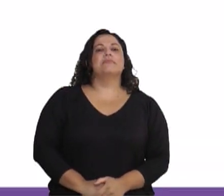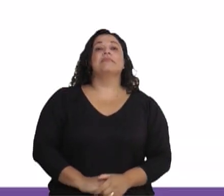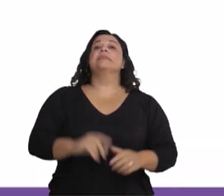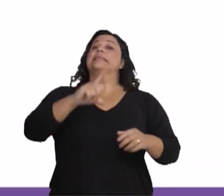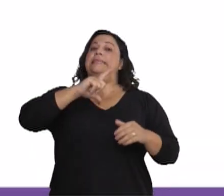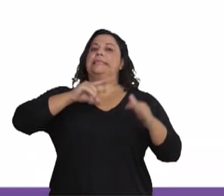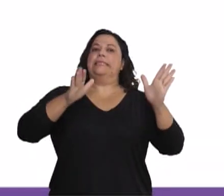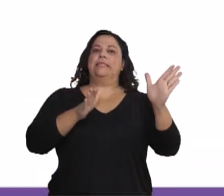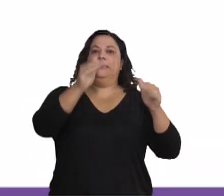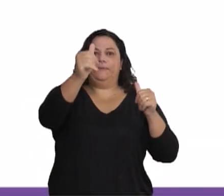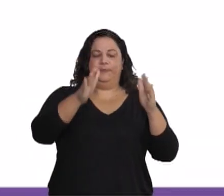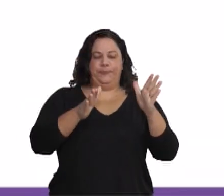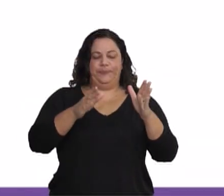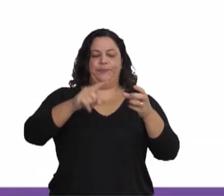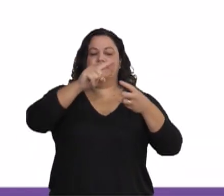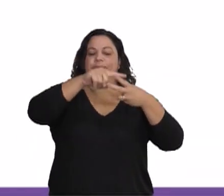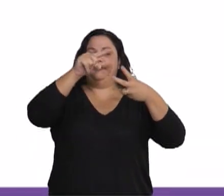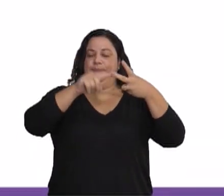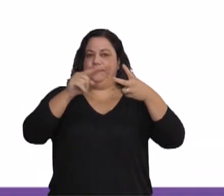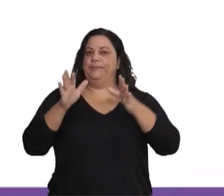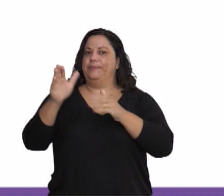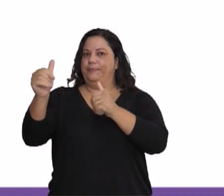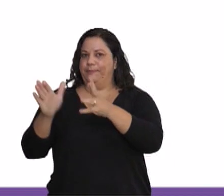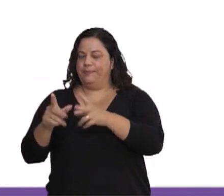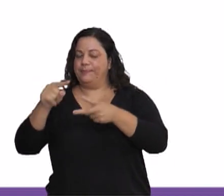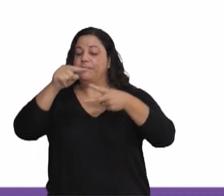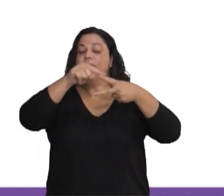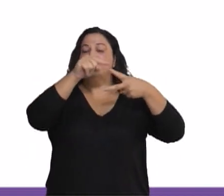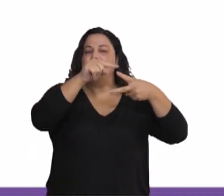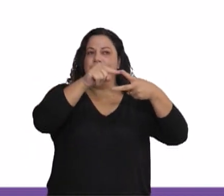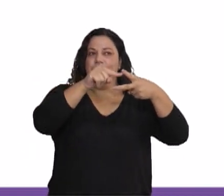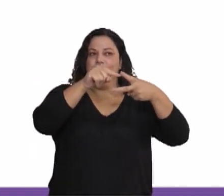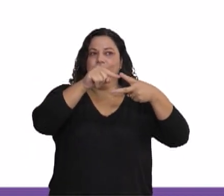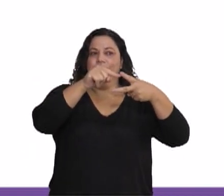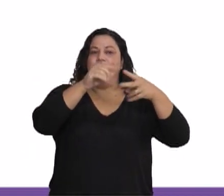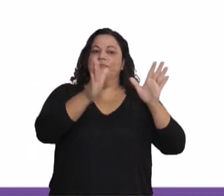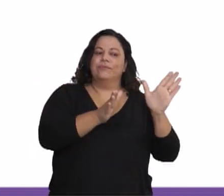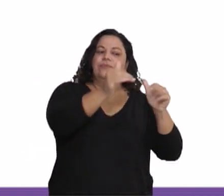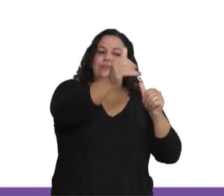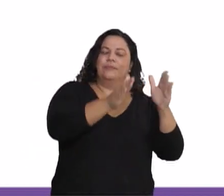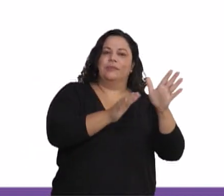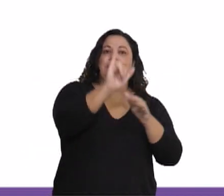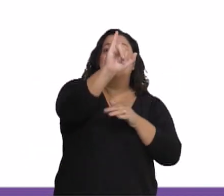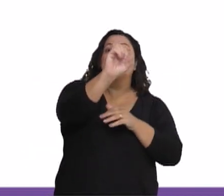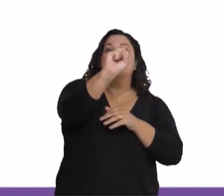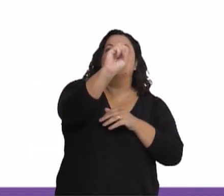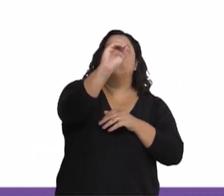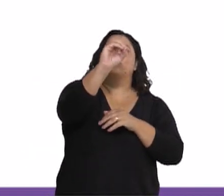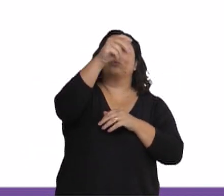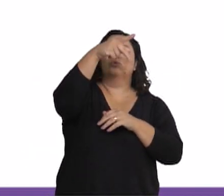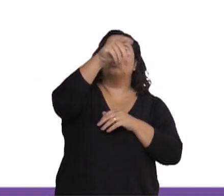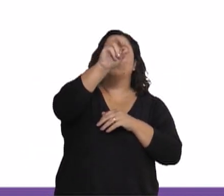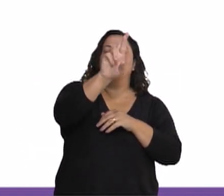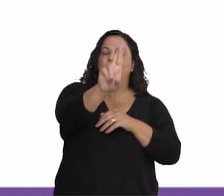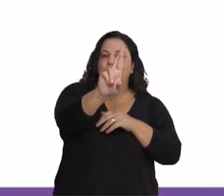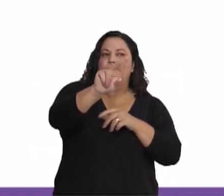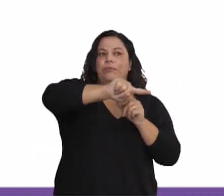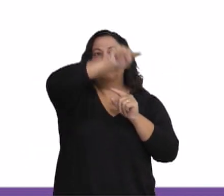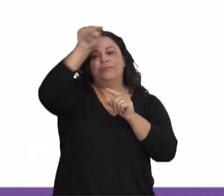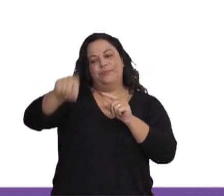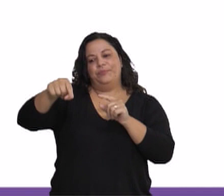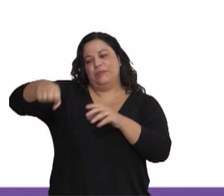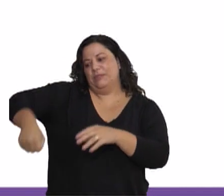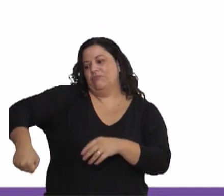temos ali então mais dois componentes. À esquerda, uma caixa de isopor, à direita, um cooler. Então assim, é a